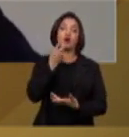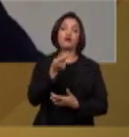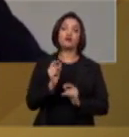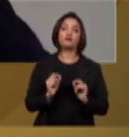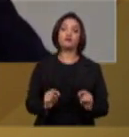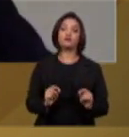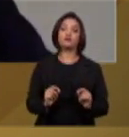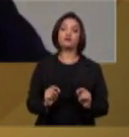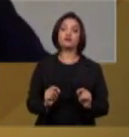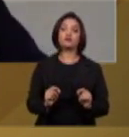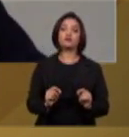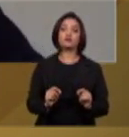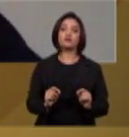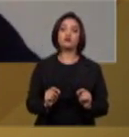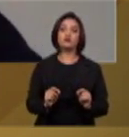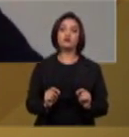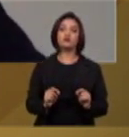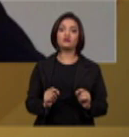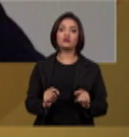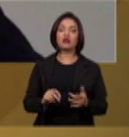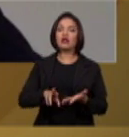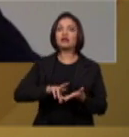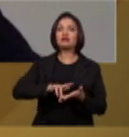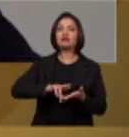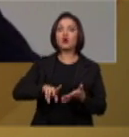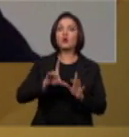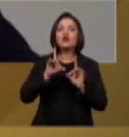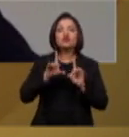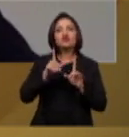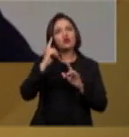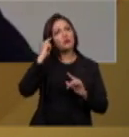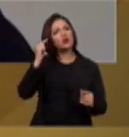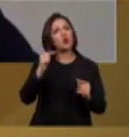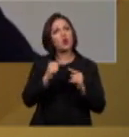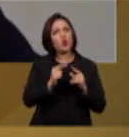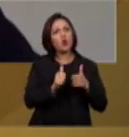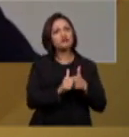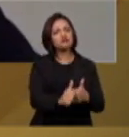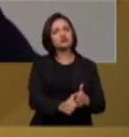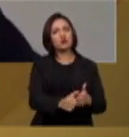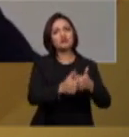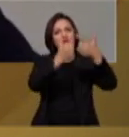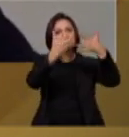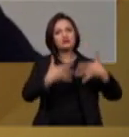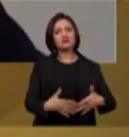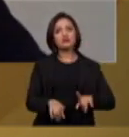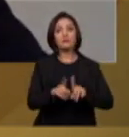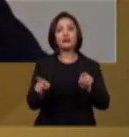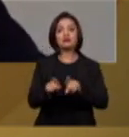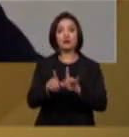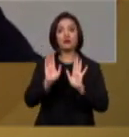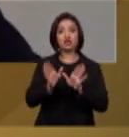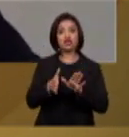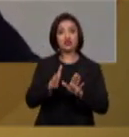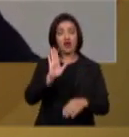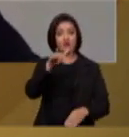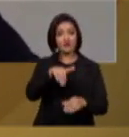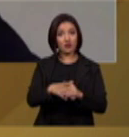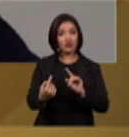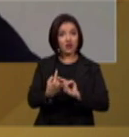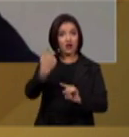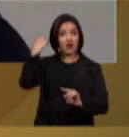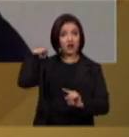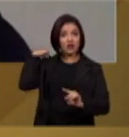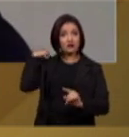e o faço não apenas por acompanhar os argumentos do eminente relator, mas também porque já votei nesse mesmo